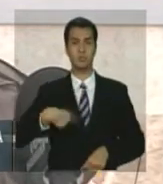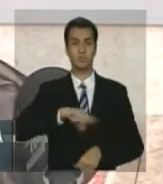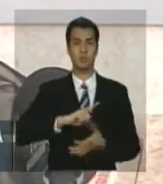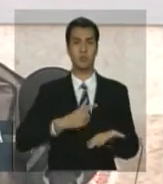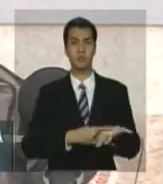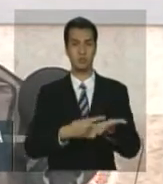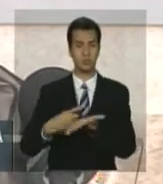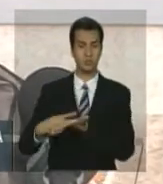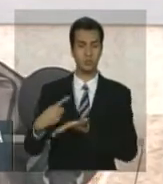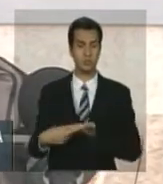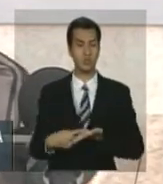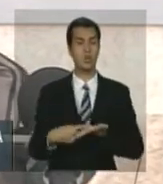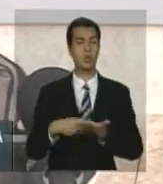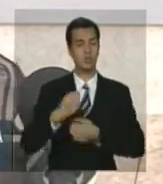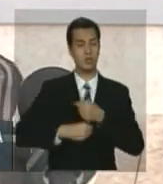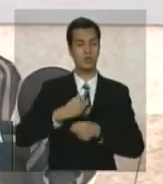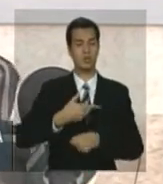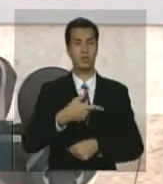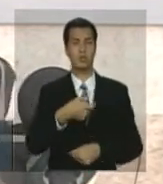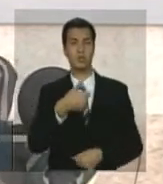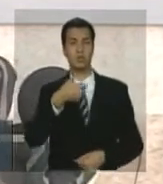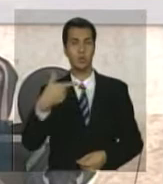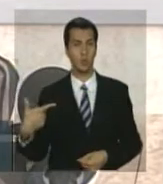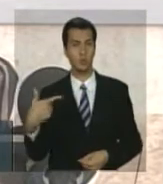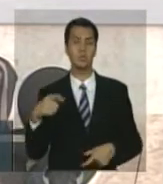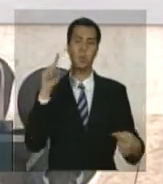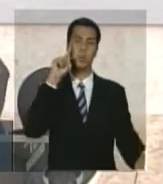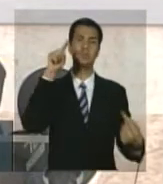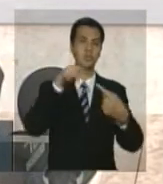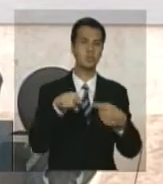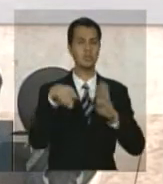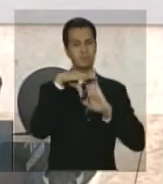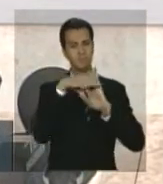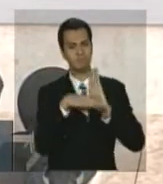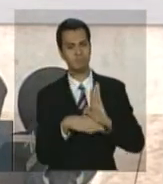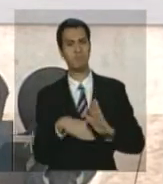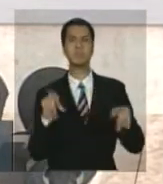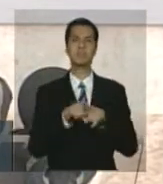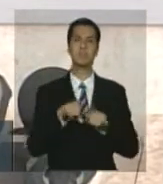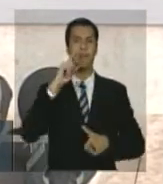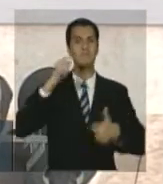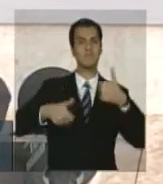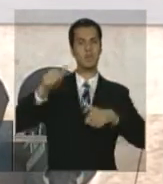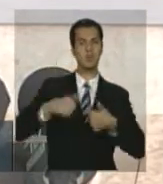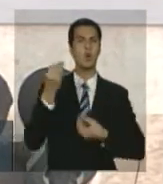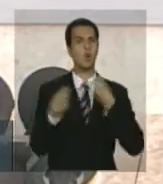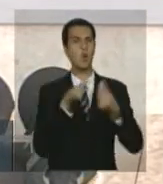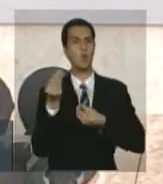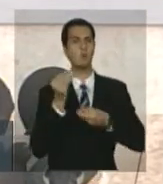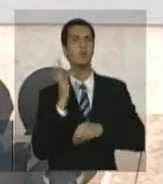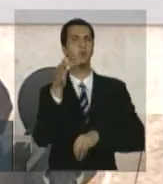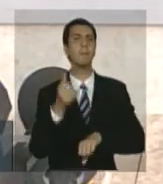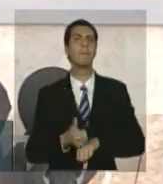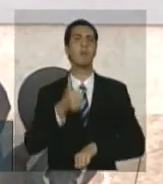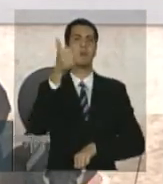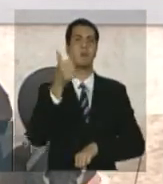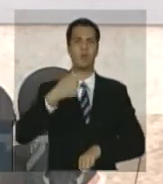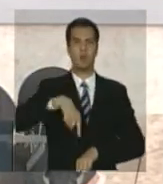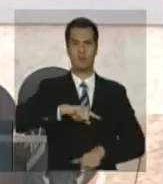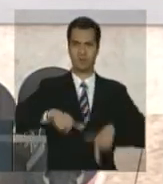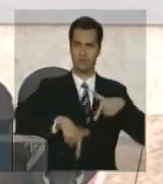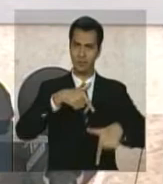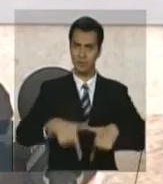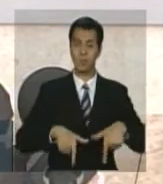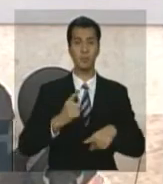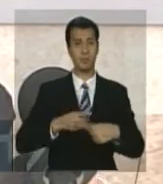os compromissos para 2012, avaliando como melhorar nosso desempenho, porque, como a presidenta mesmo disse na sua